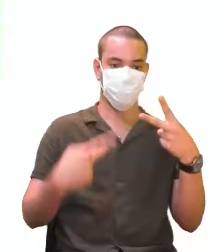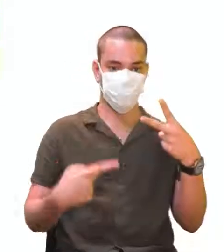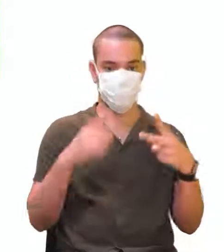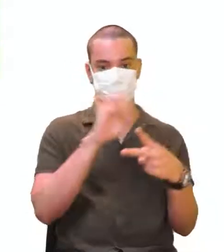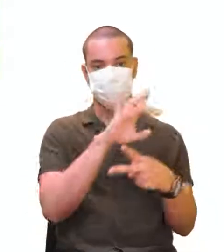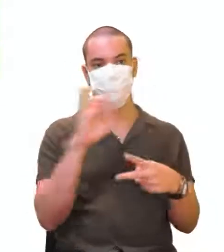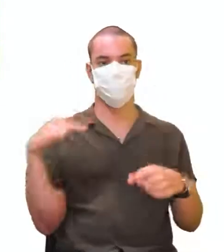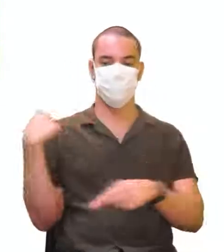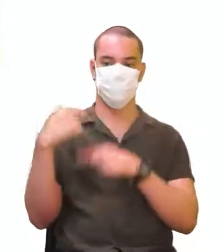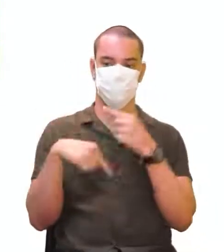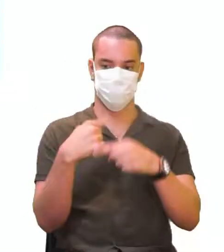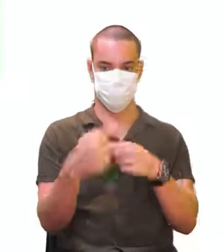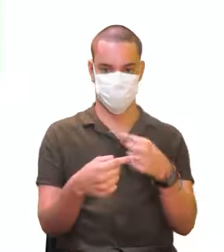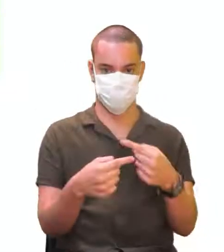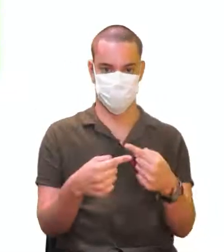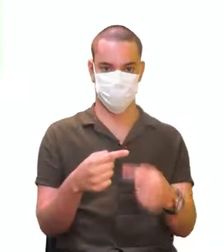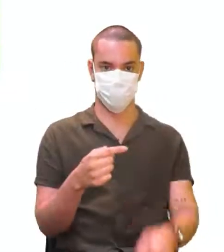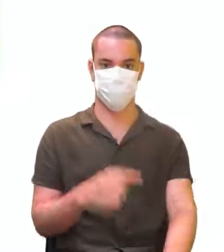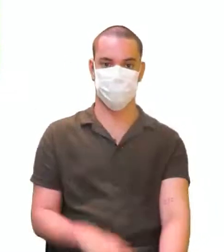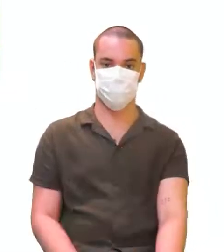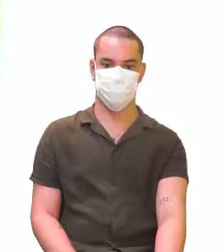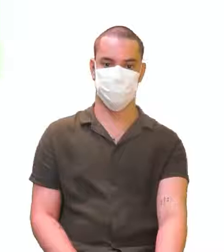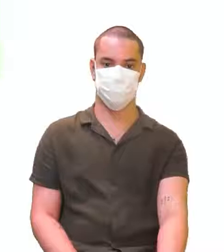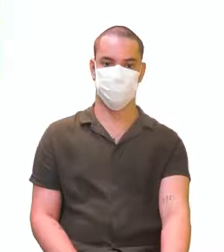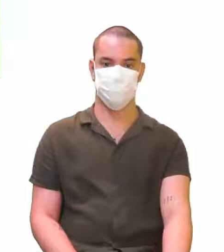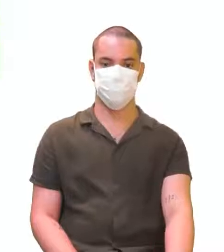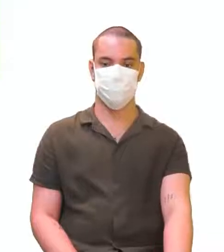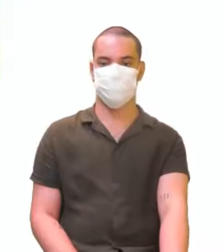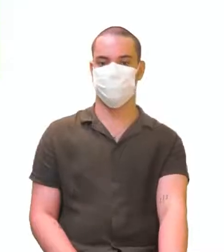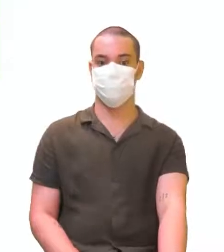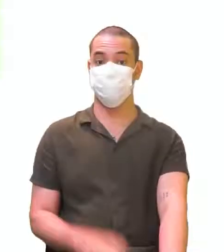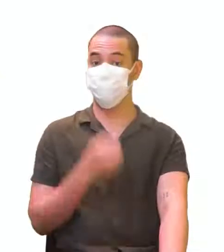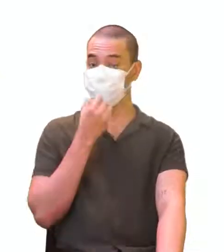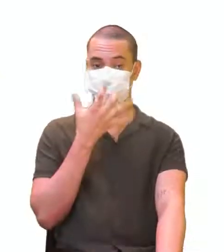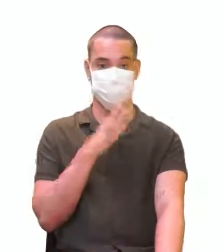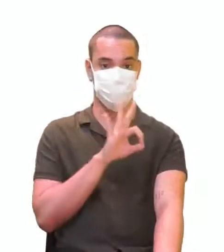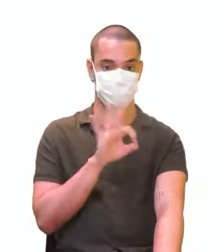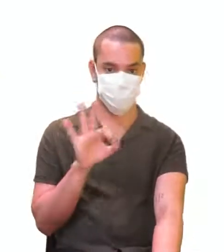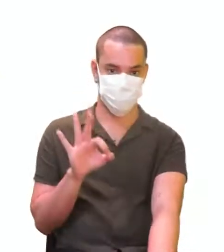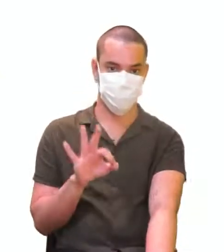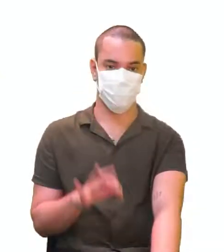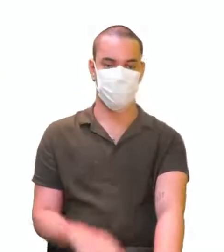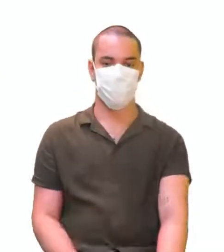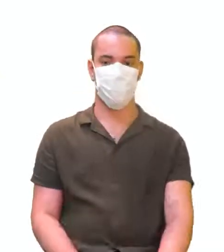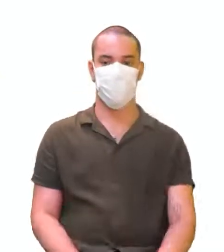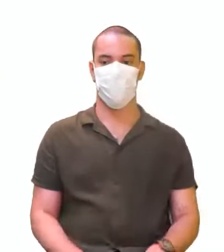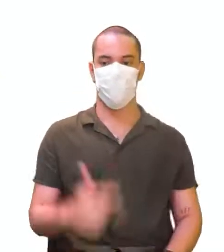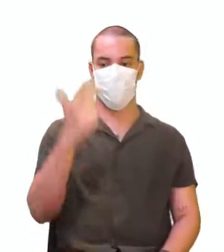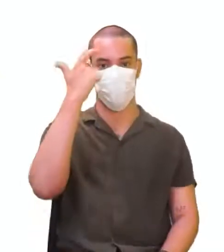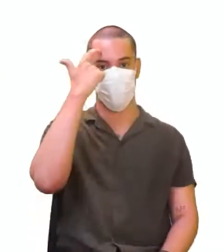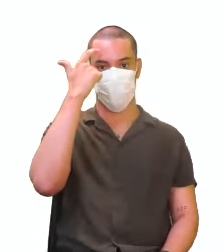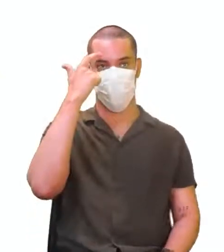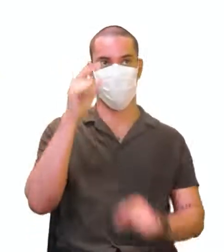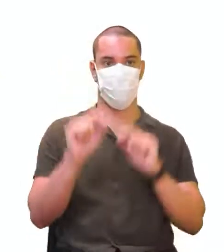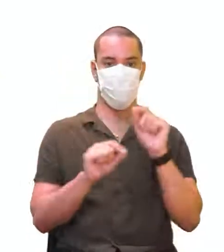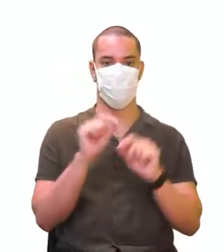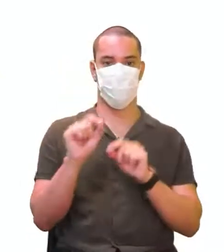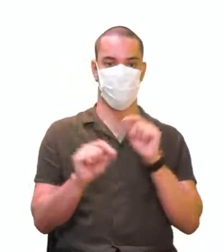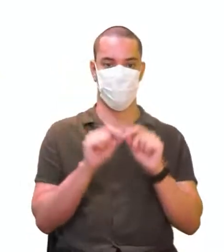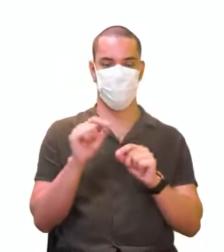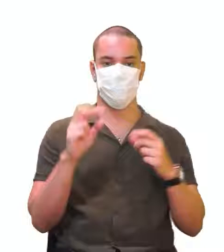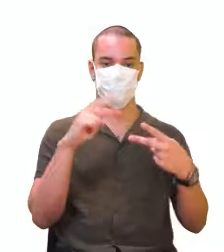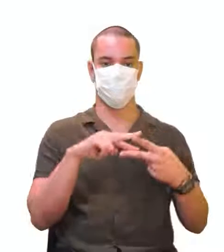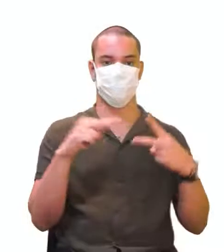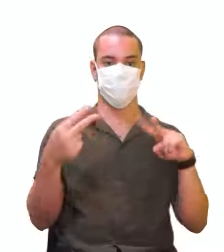a cada herança. O professor deu um sexo assim, verbal. Vamos lá, então. Atenções.